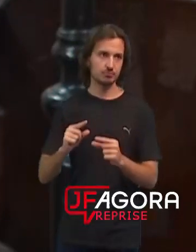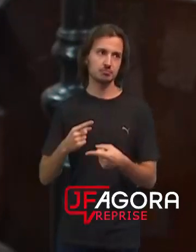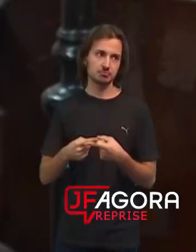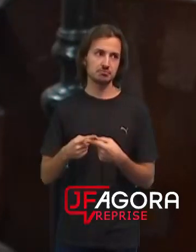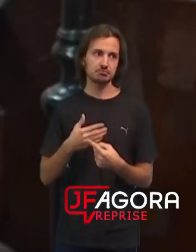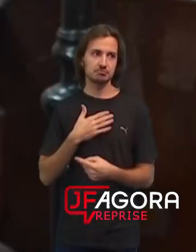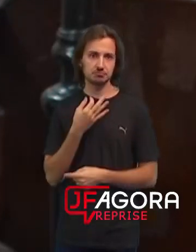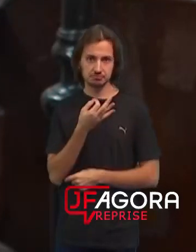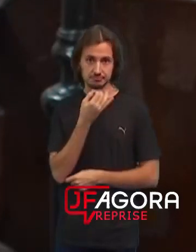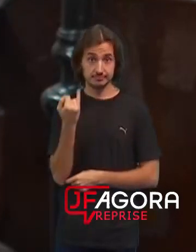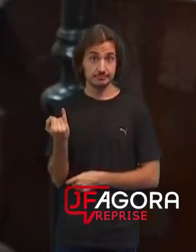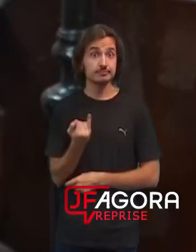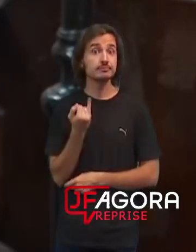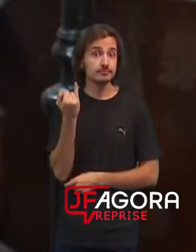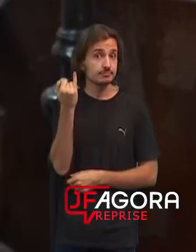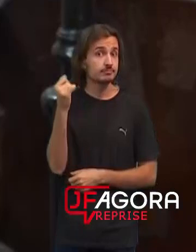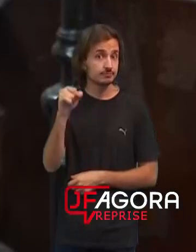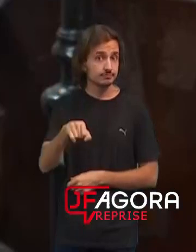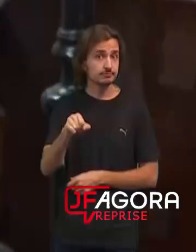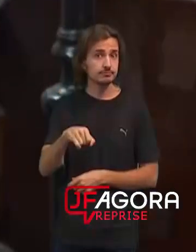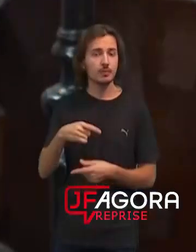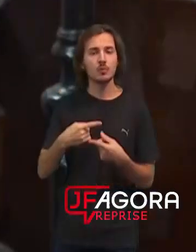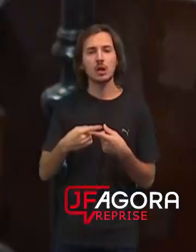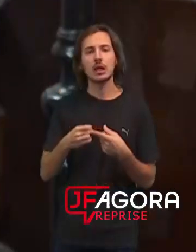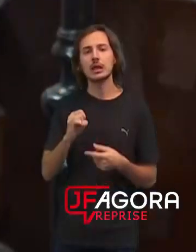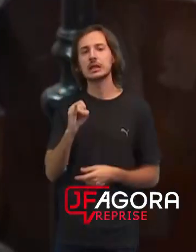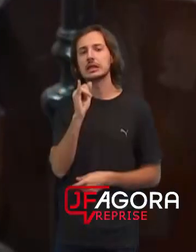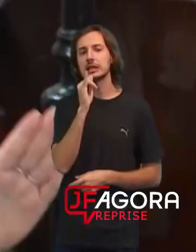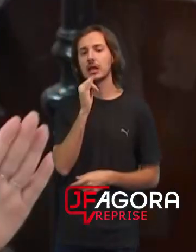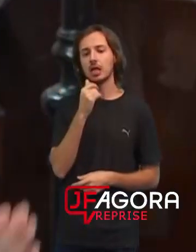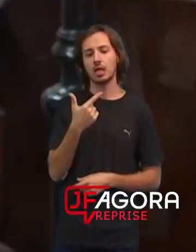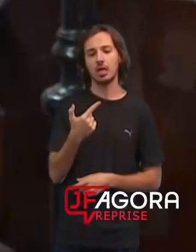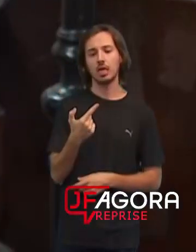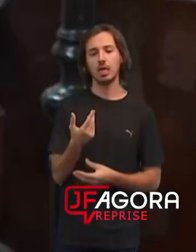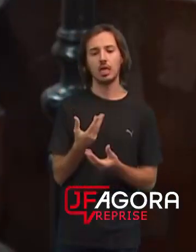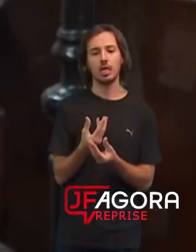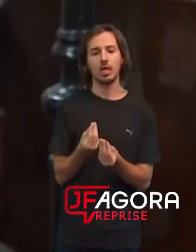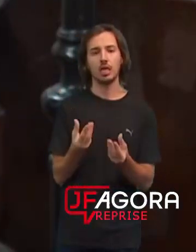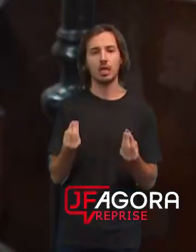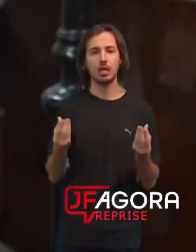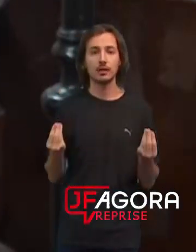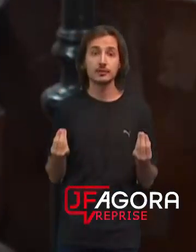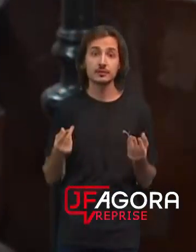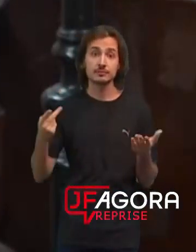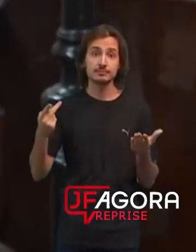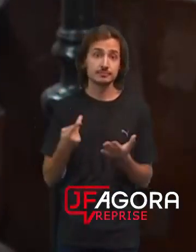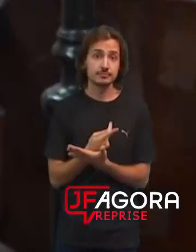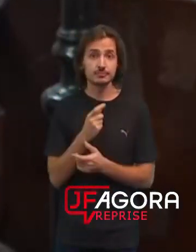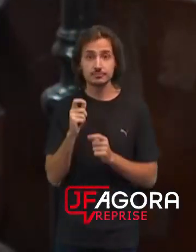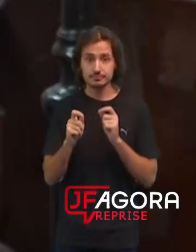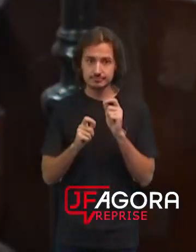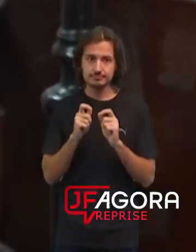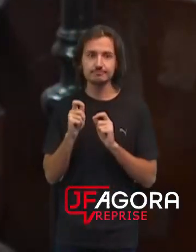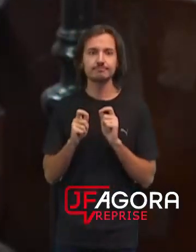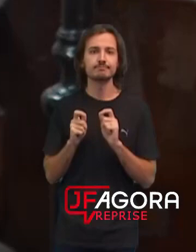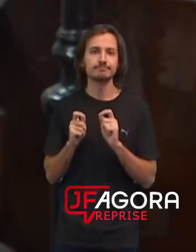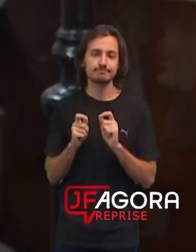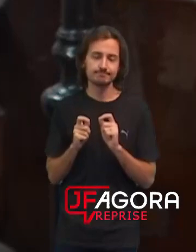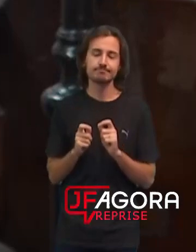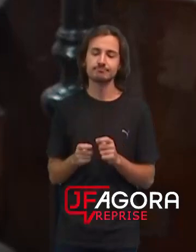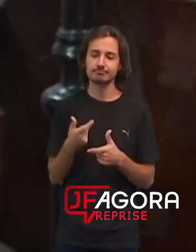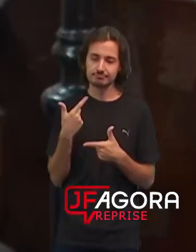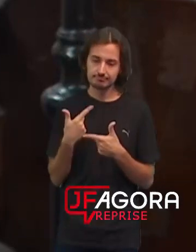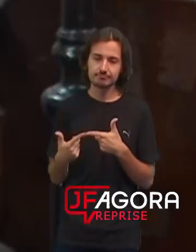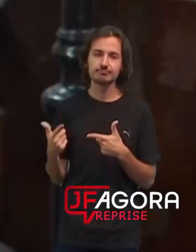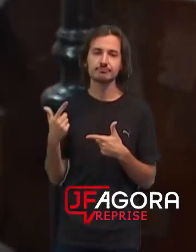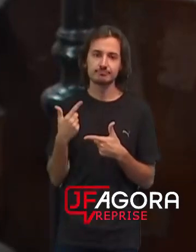importante. Porque quando a gente tem muitas armas na mão de pessoas, a gente sabe o quanto isso pode ir